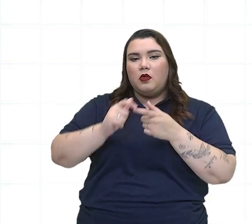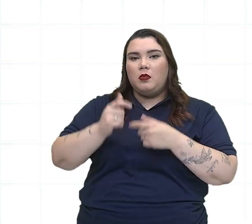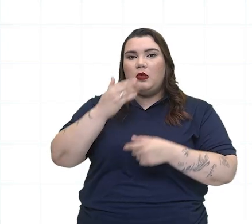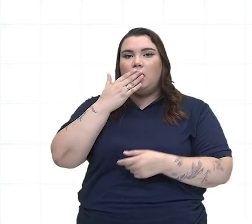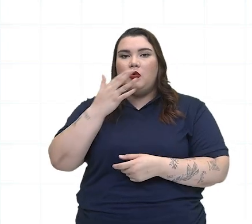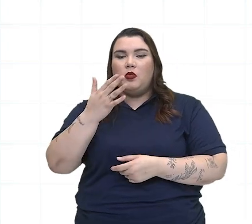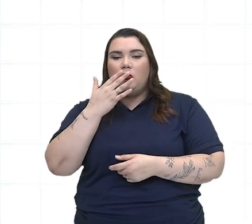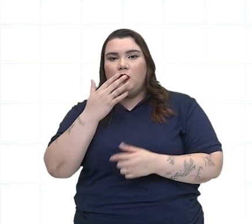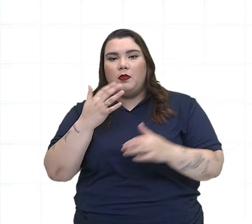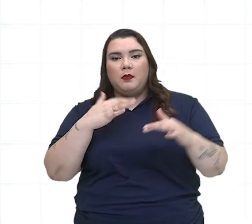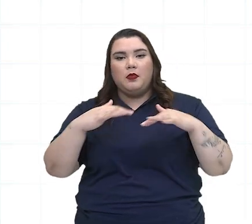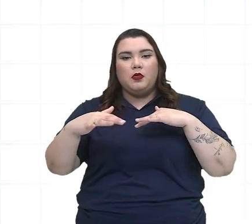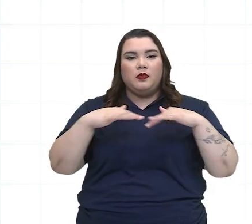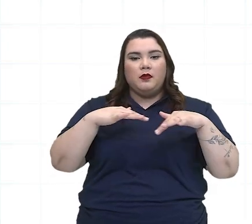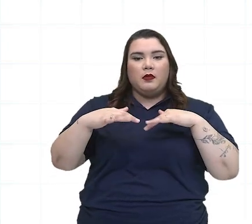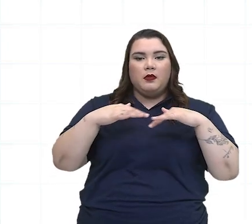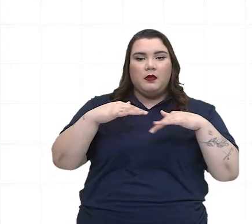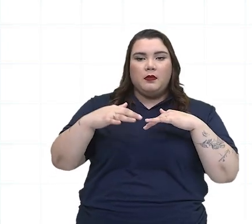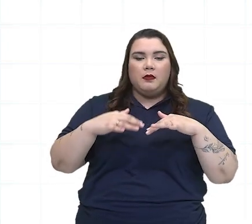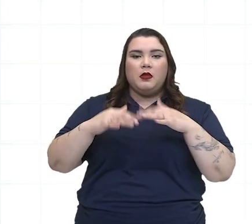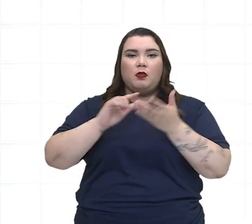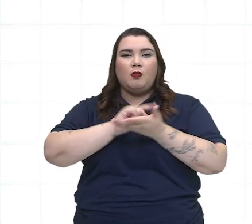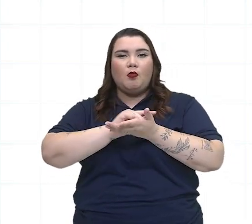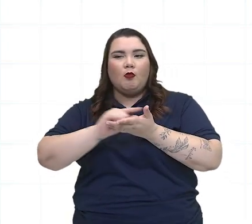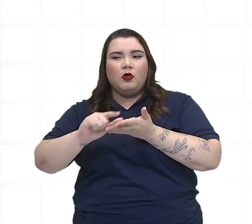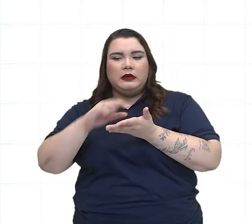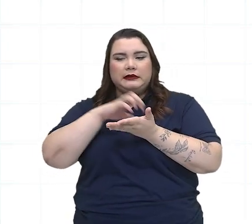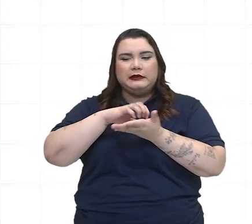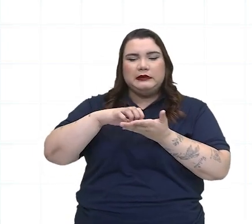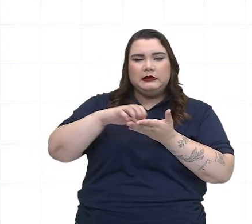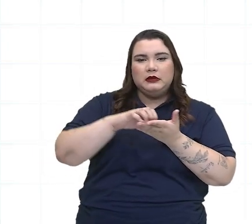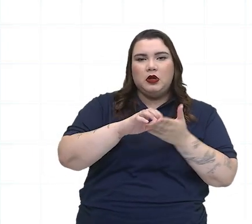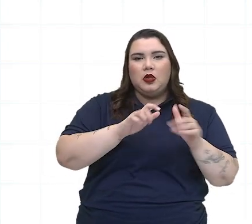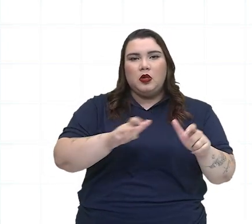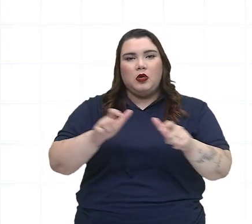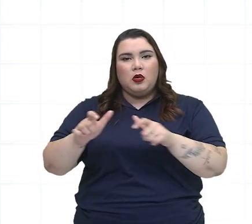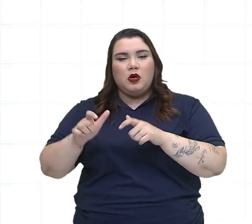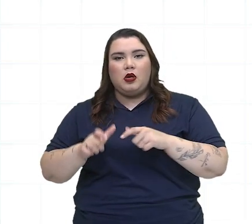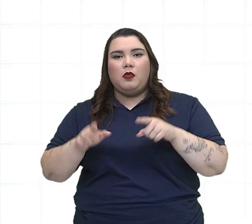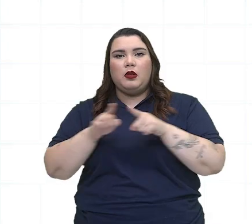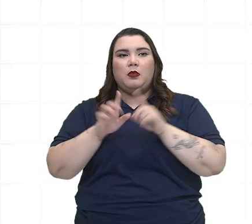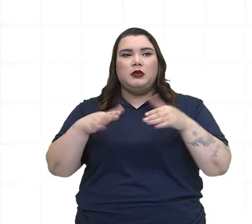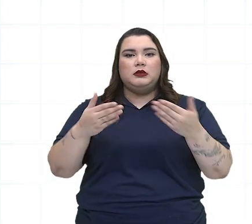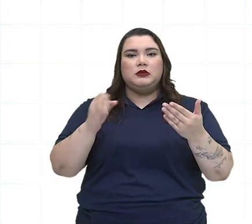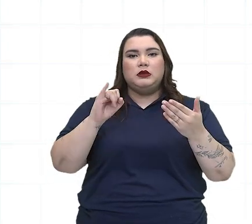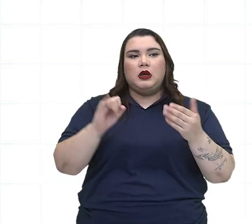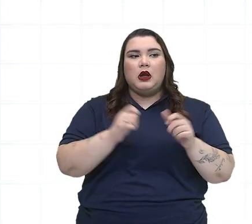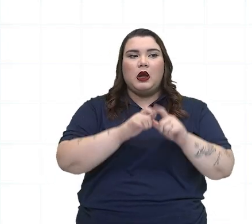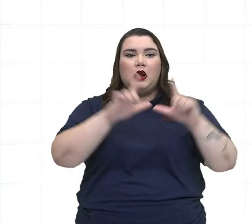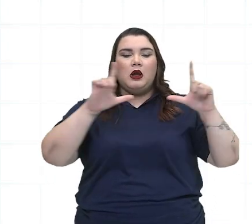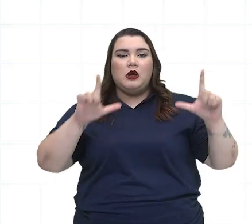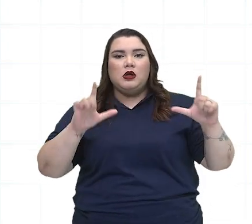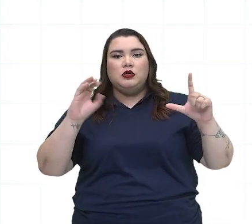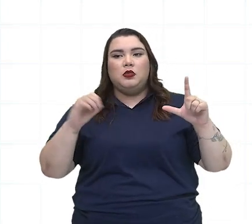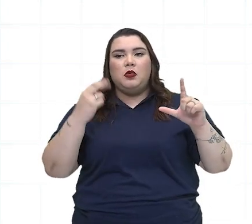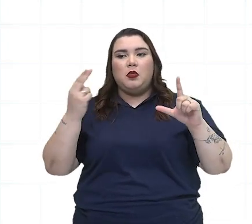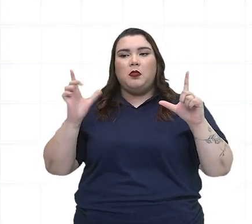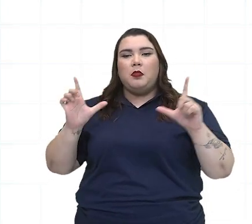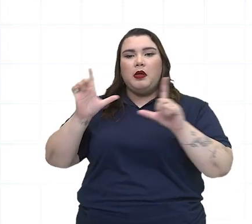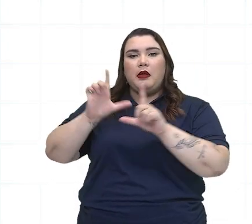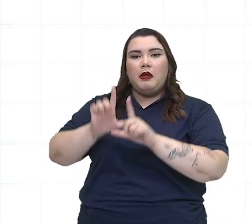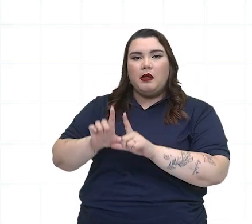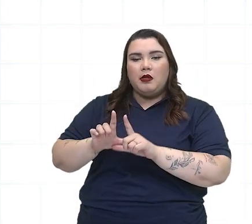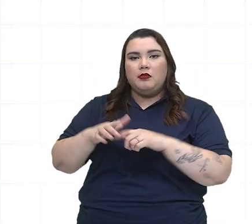cor, movimento, textura, espaço e proporção. Então, para que um